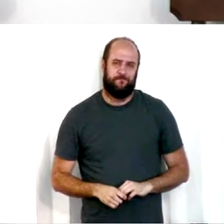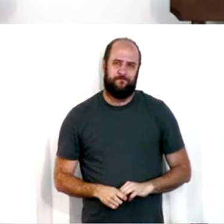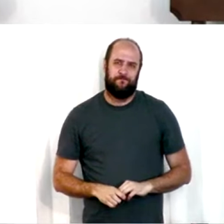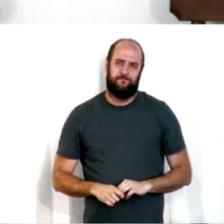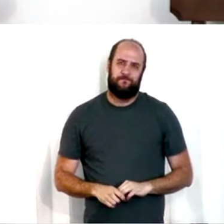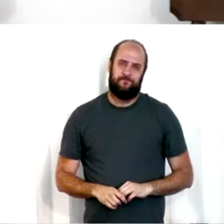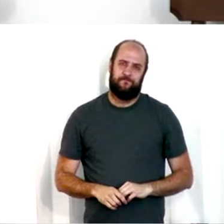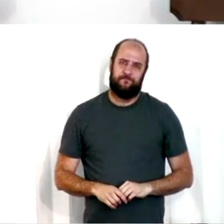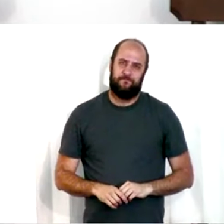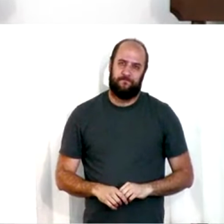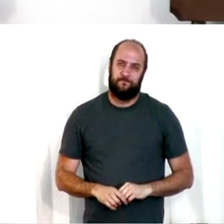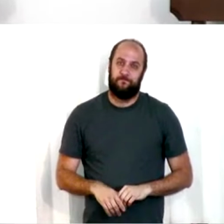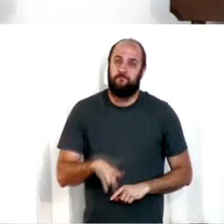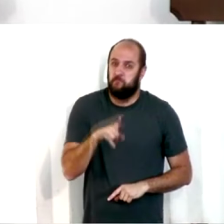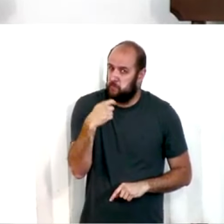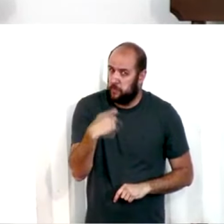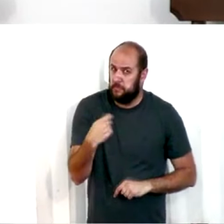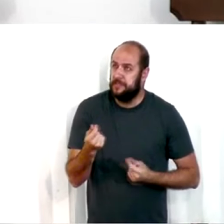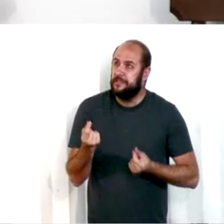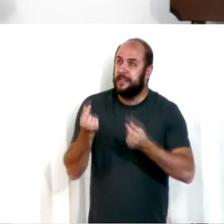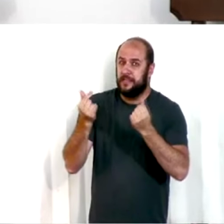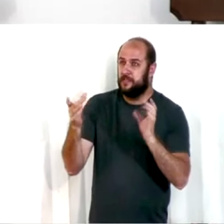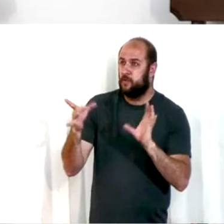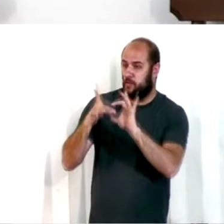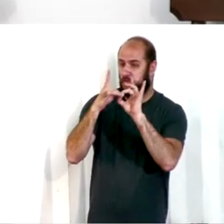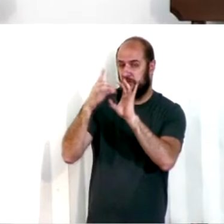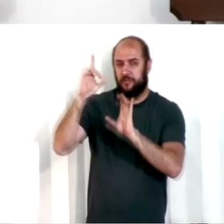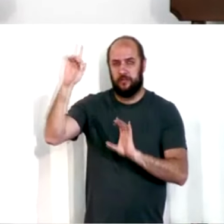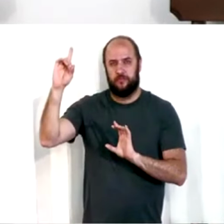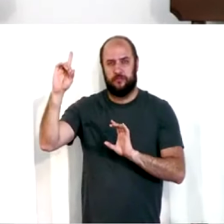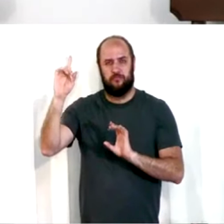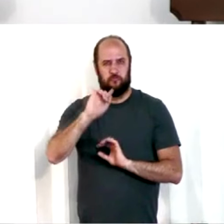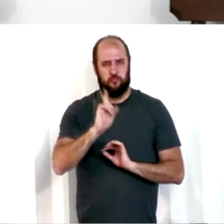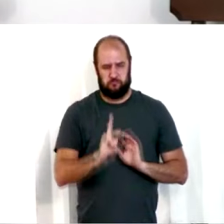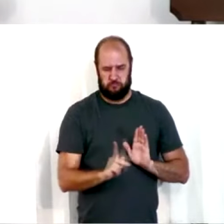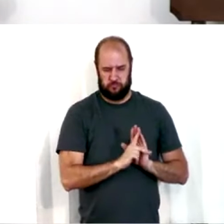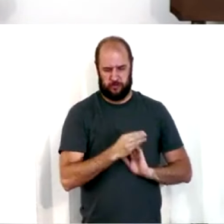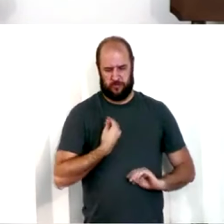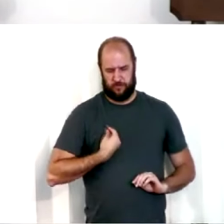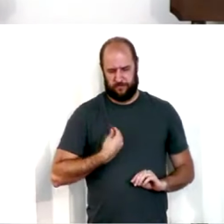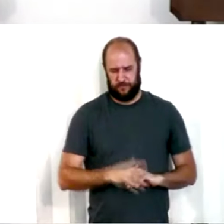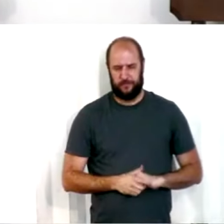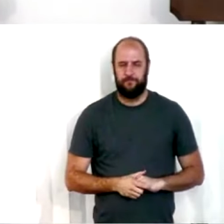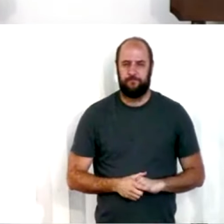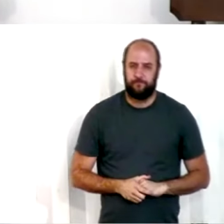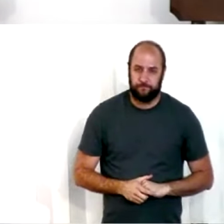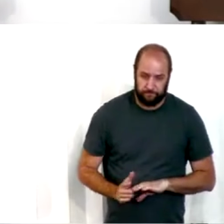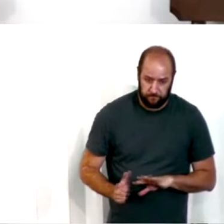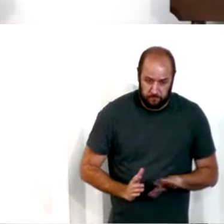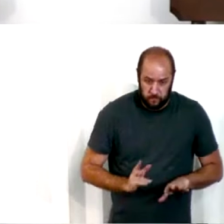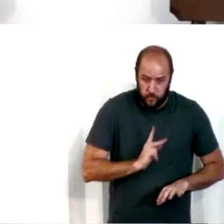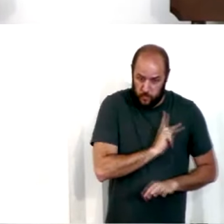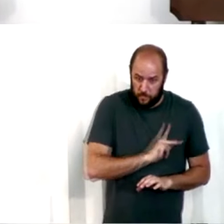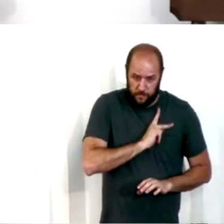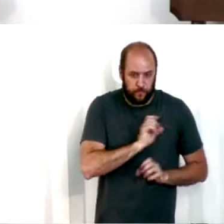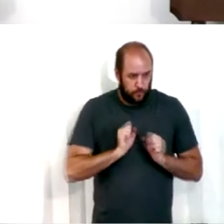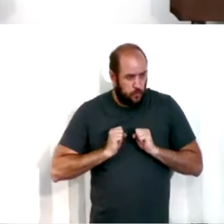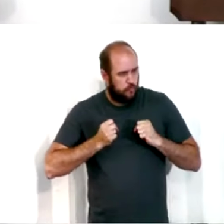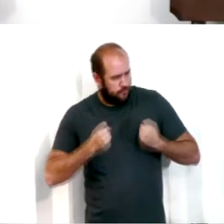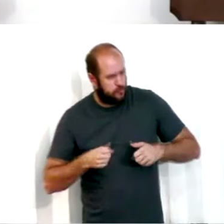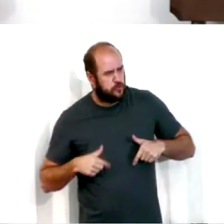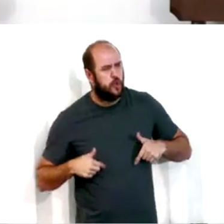Seja rico para com Deus, não entesoure para si mesmo. Paulo não entesourava para si mesmo, ele se esforçava, ele lutava,